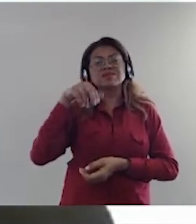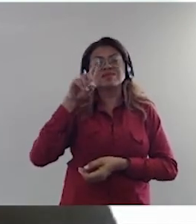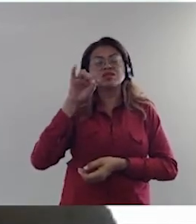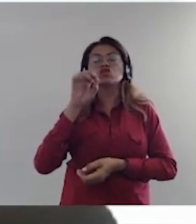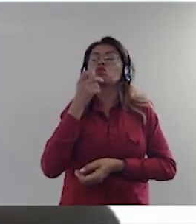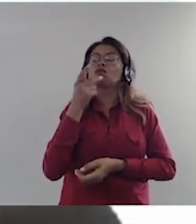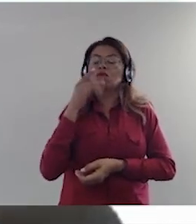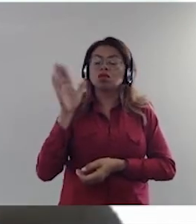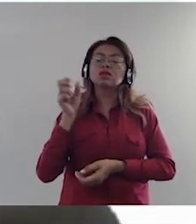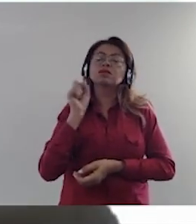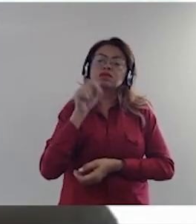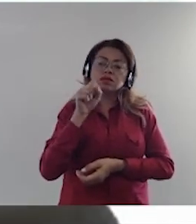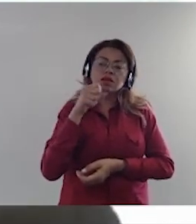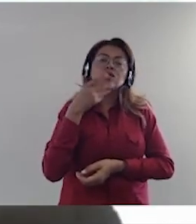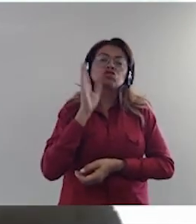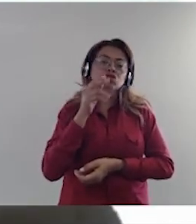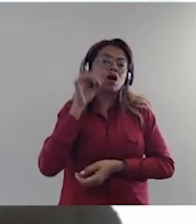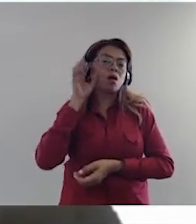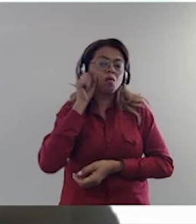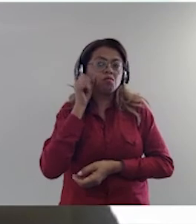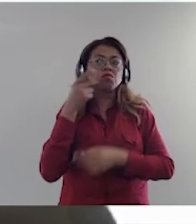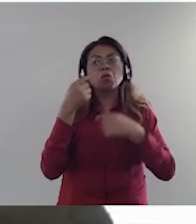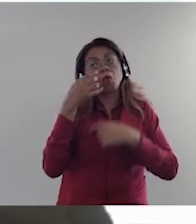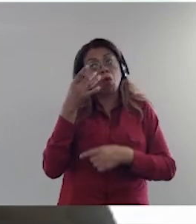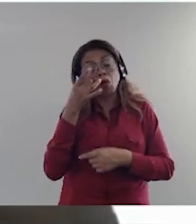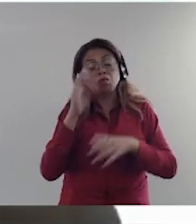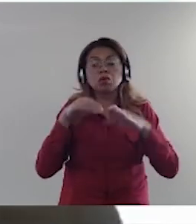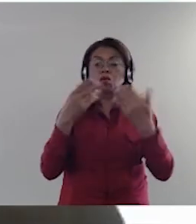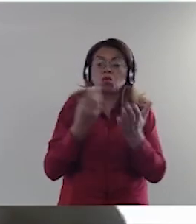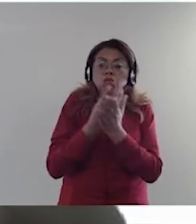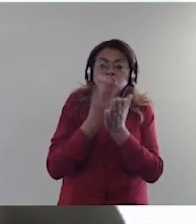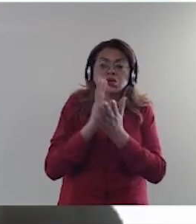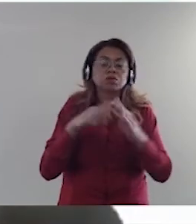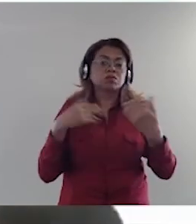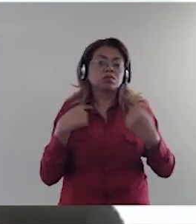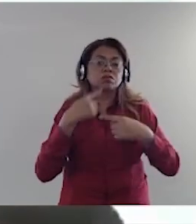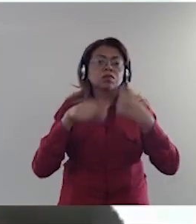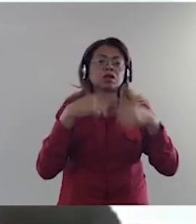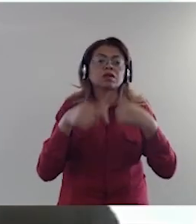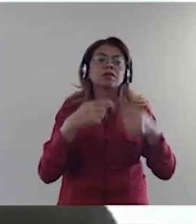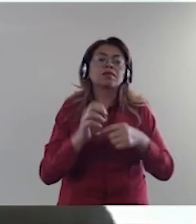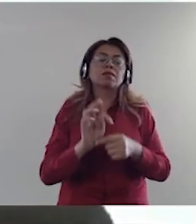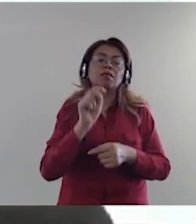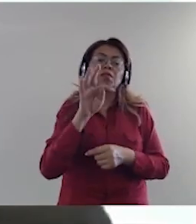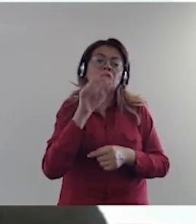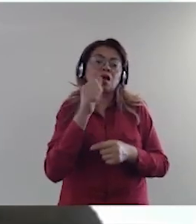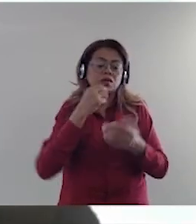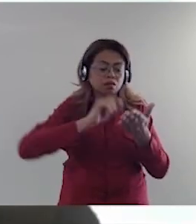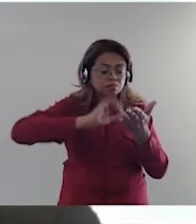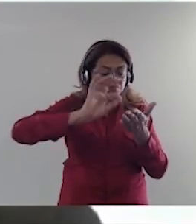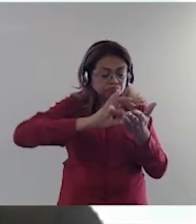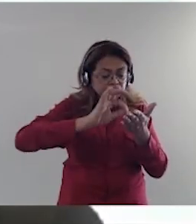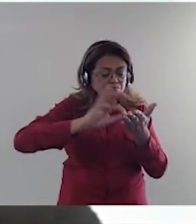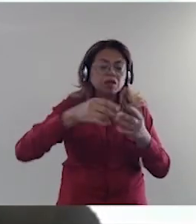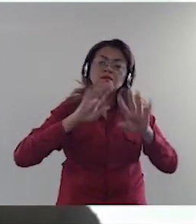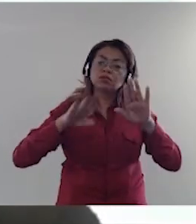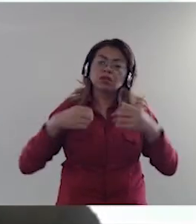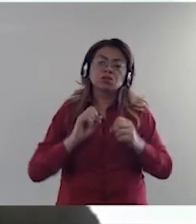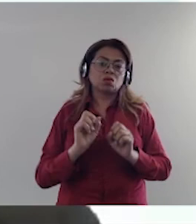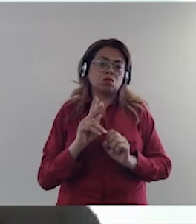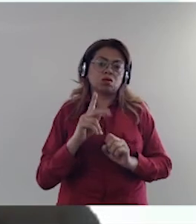ouviu os condôminos durante a assembleia realizada por meios eletrônicos, para que fique, portanto, registrada essa